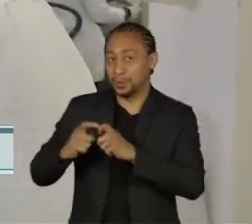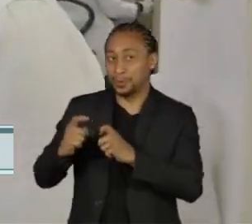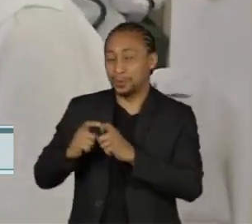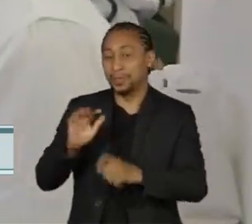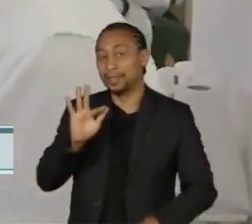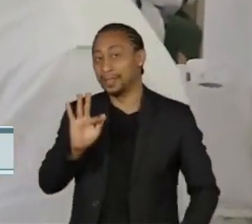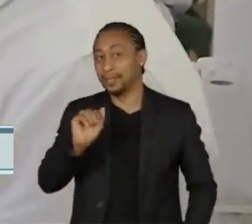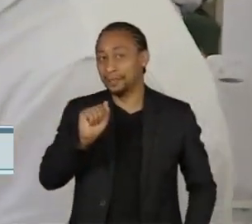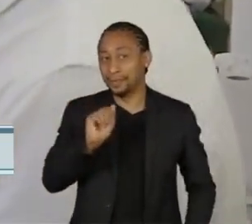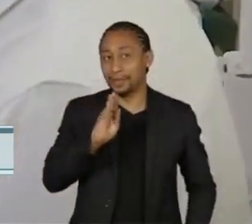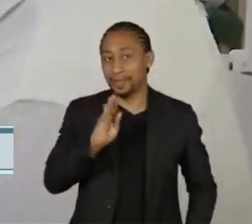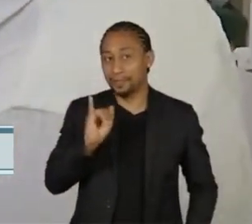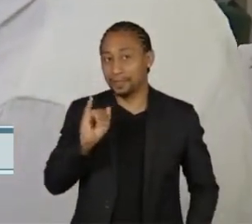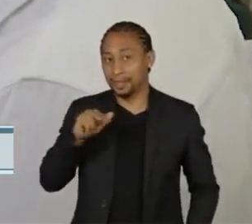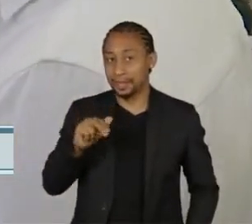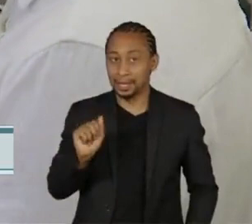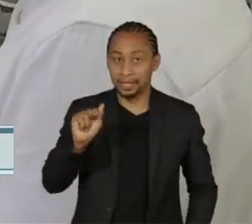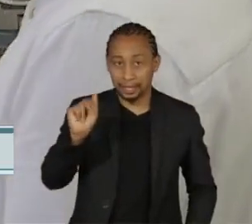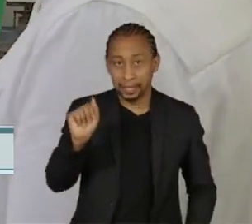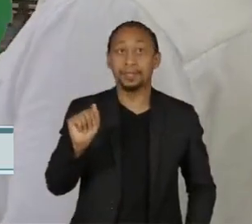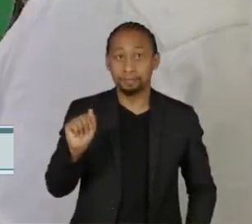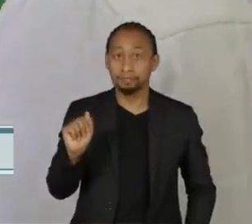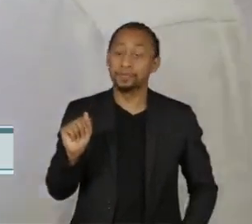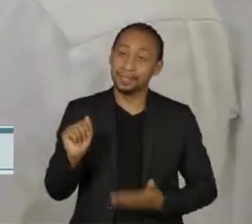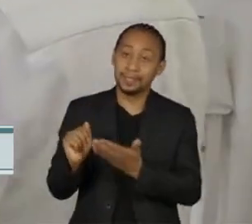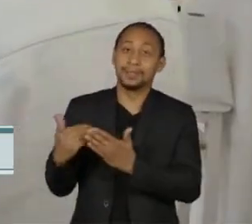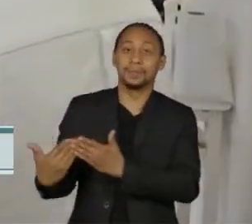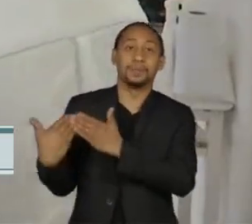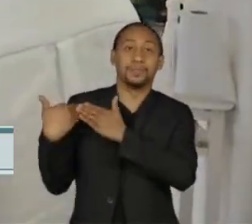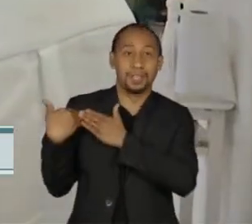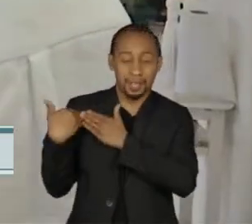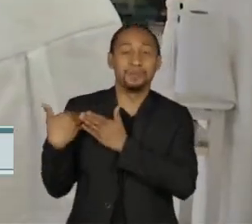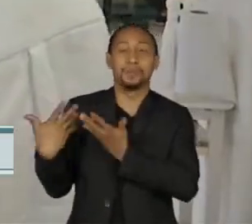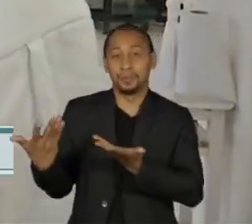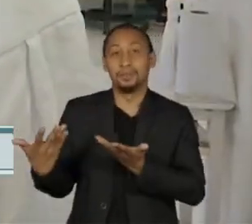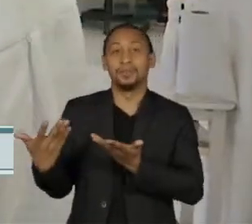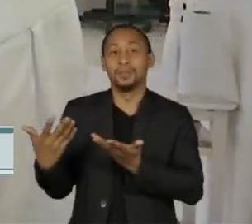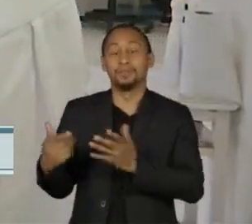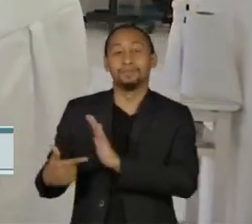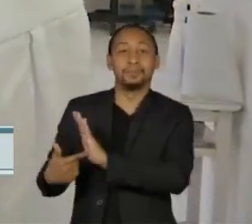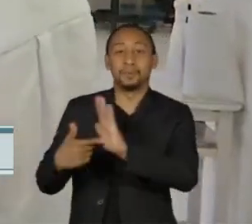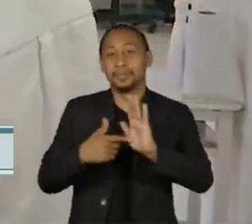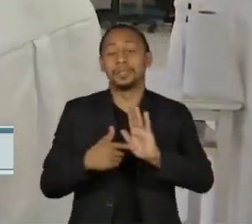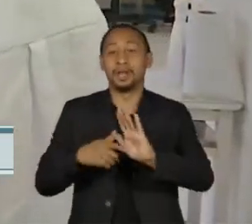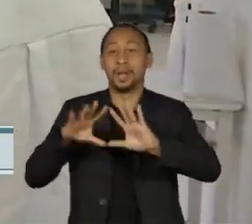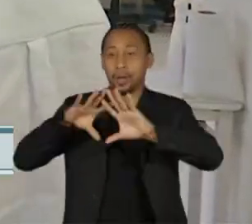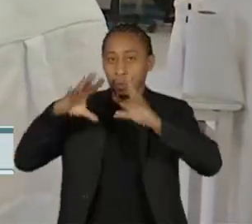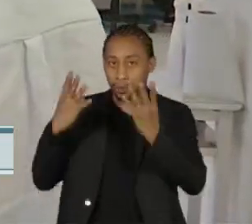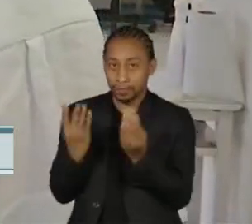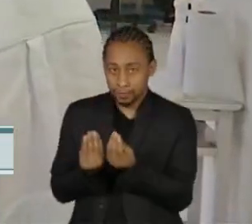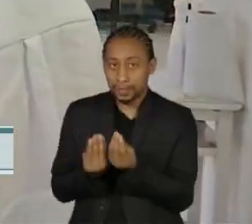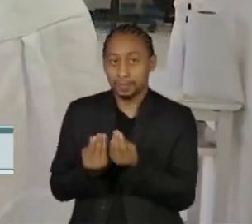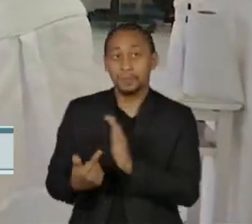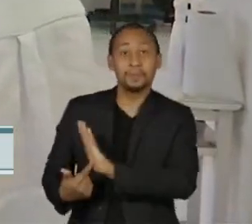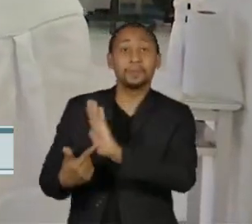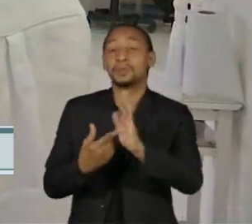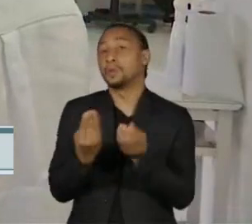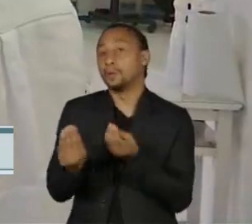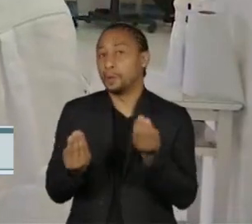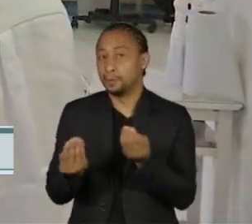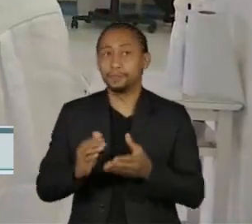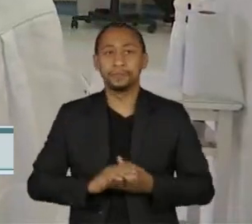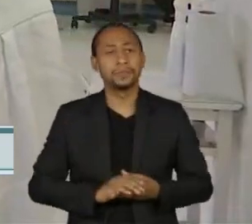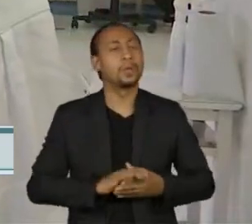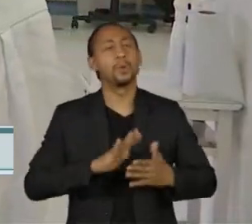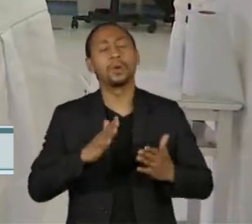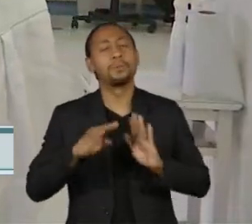é médica responsável pelo setor de coleta do Hemocentro aqui da Unifesp. Doutora, fala um pouquinho para a gente o que vocês têm em termos gerais de programação, qual que é o